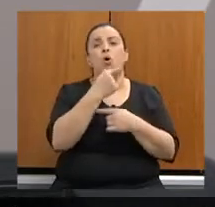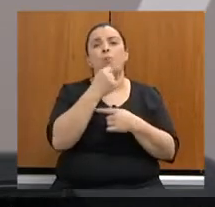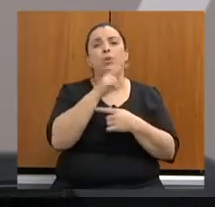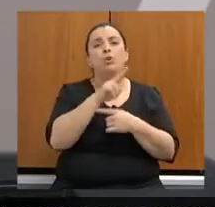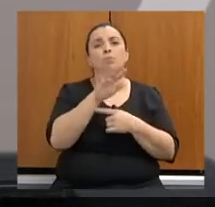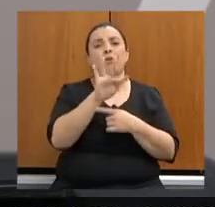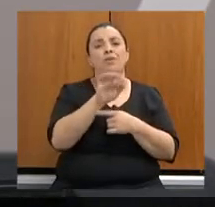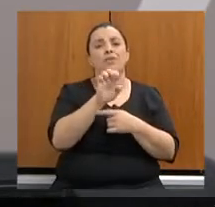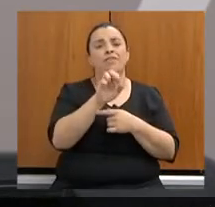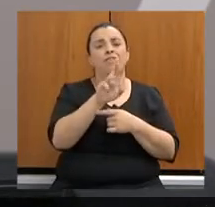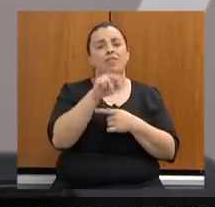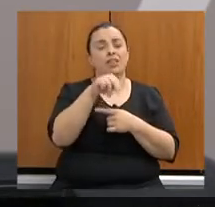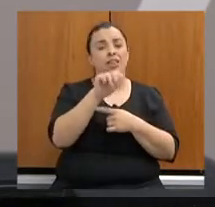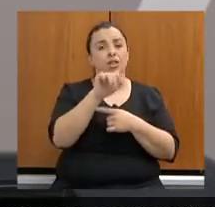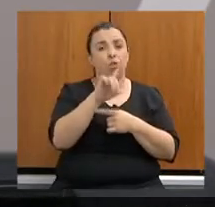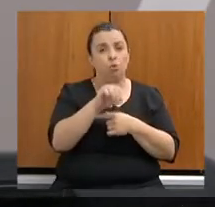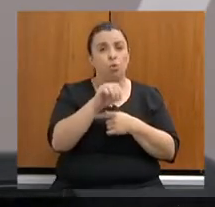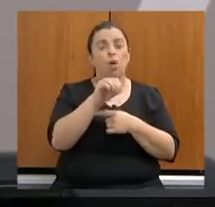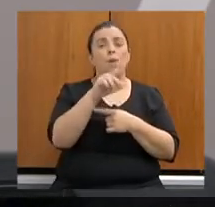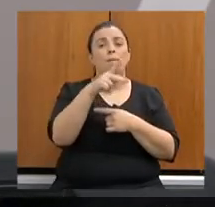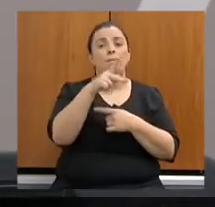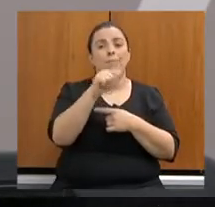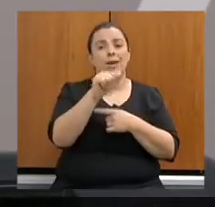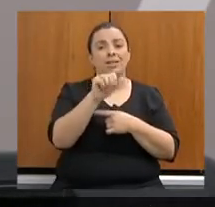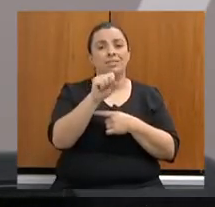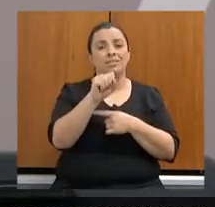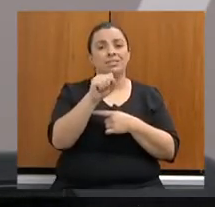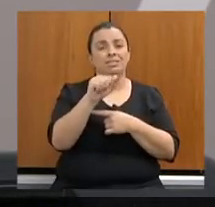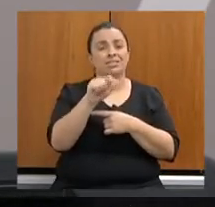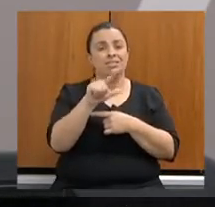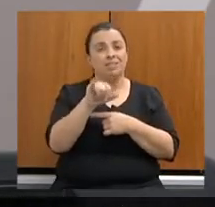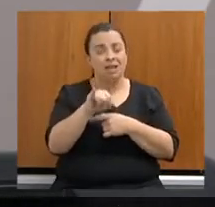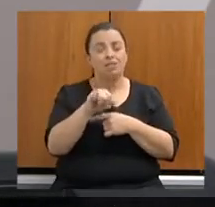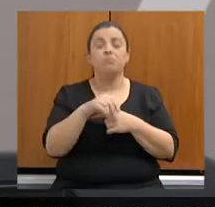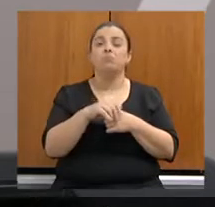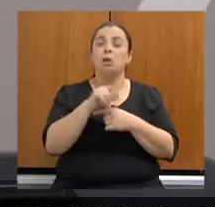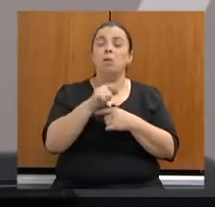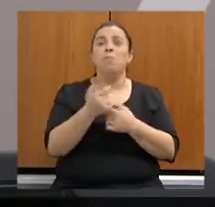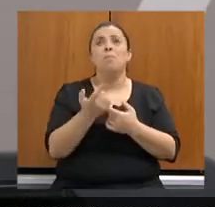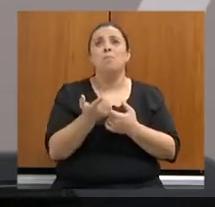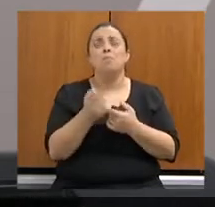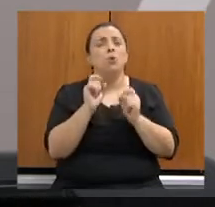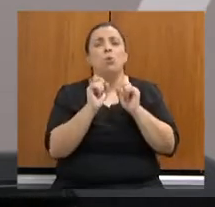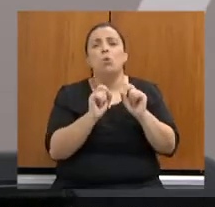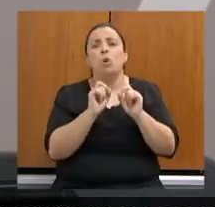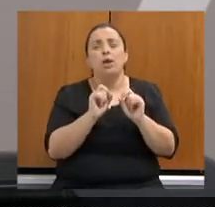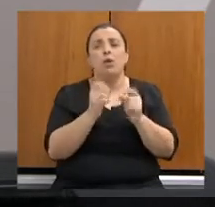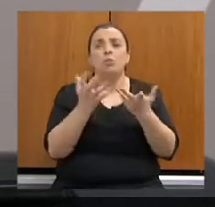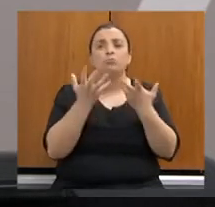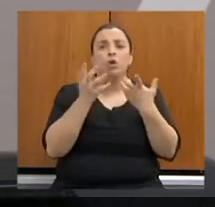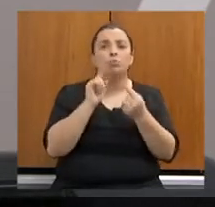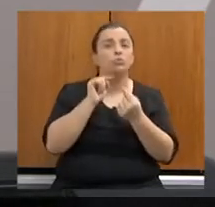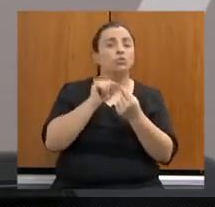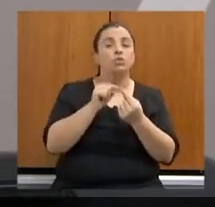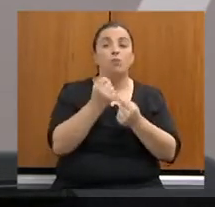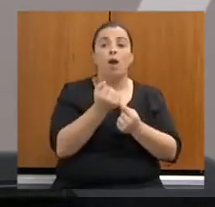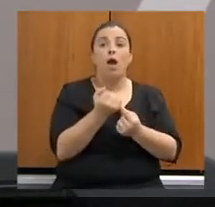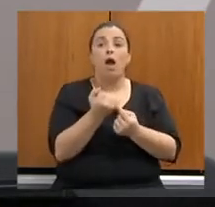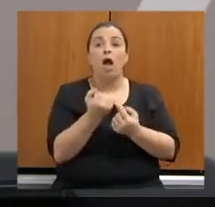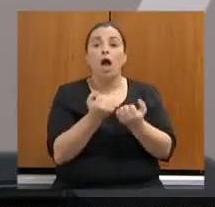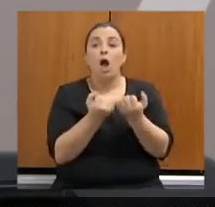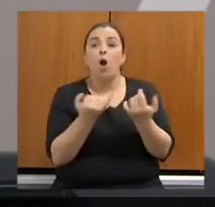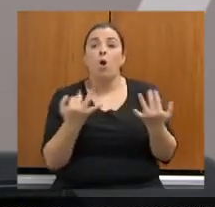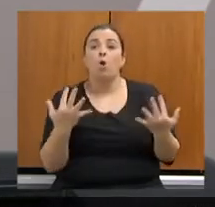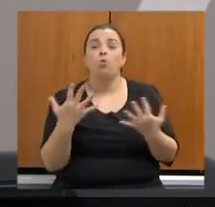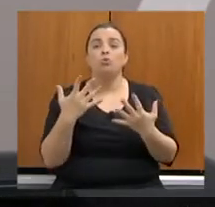e o Fernando passalio da sede para que Alguns produtores rurais os grandes produtores